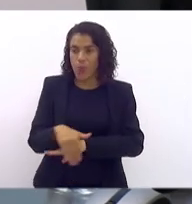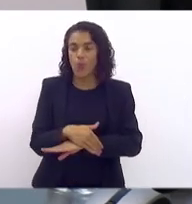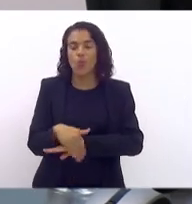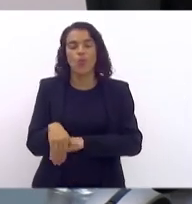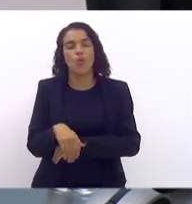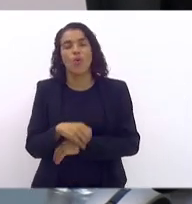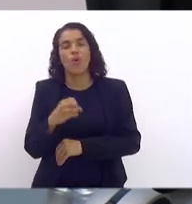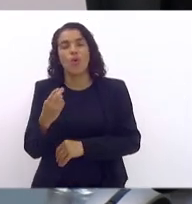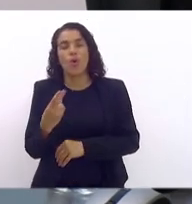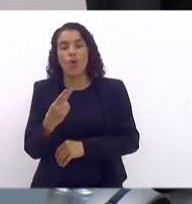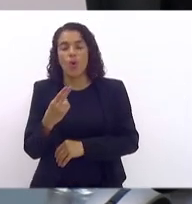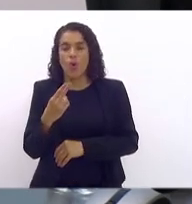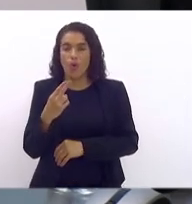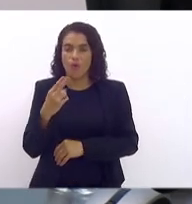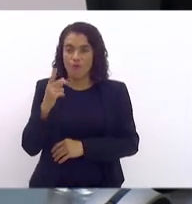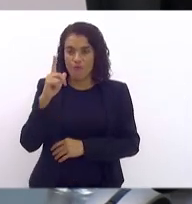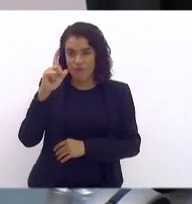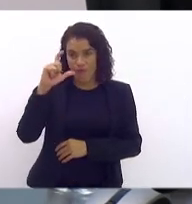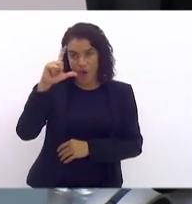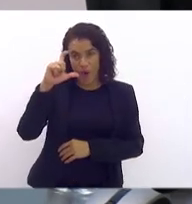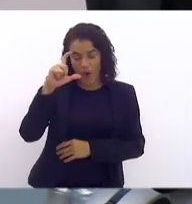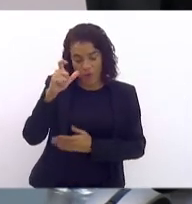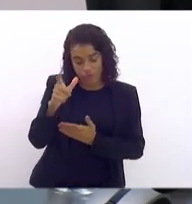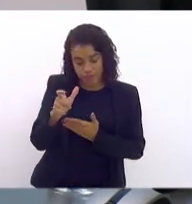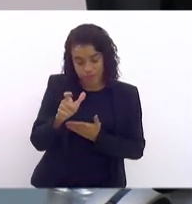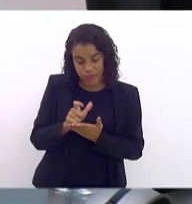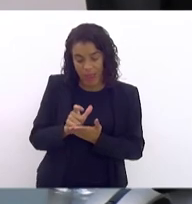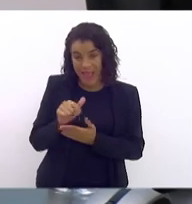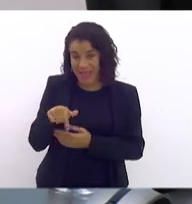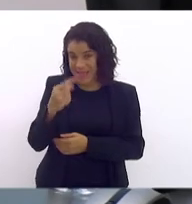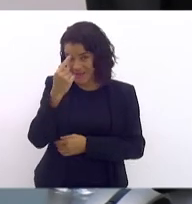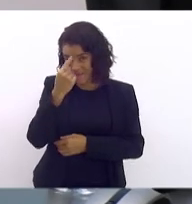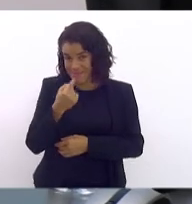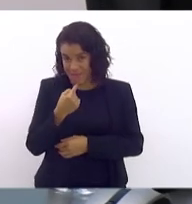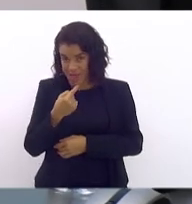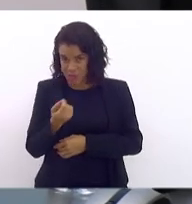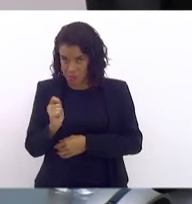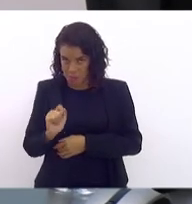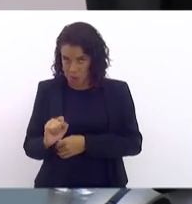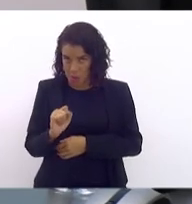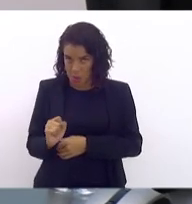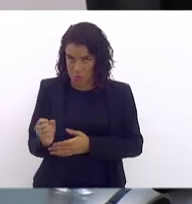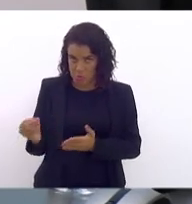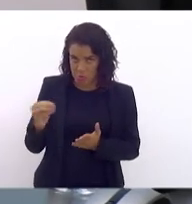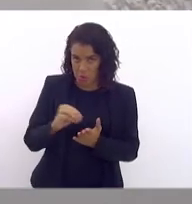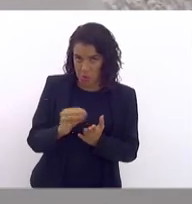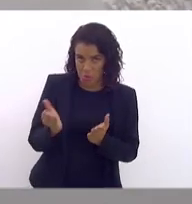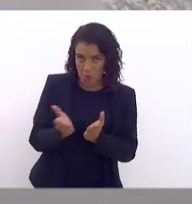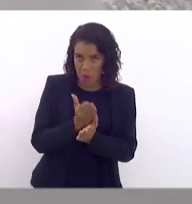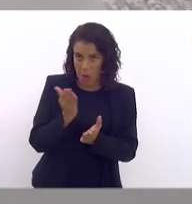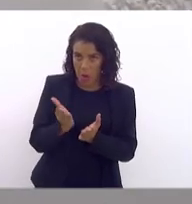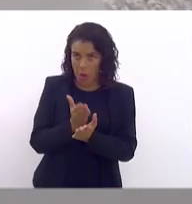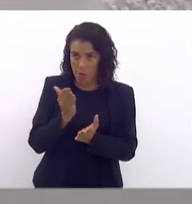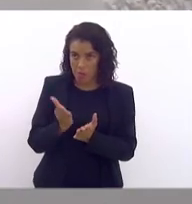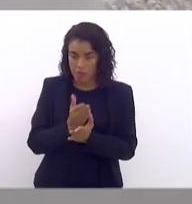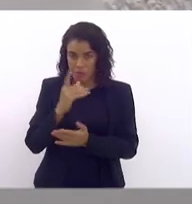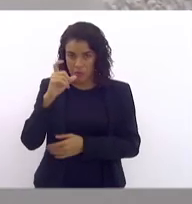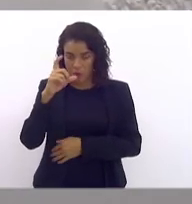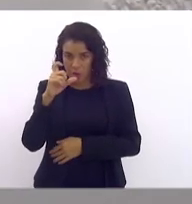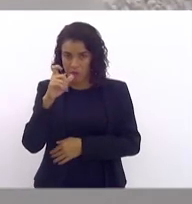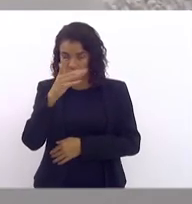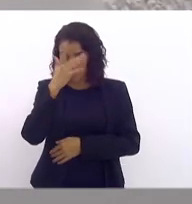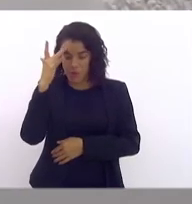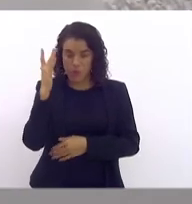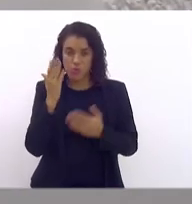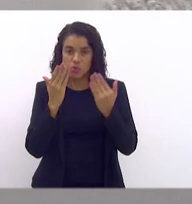se ele tira foto dos documentos se ele tira foto da pessoa essa imagem pode parar num num álbum de fotografias de suspeito dentro de